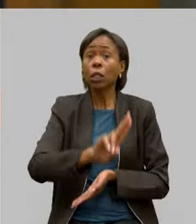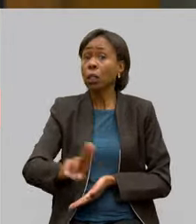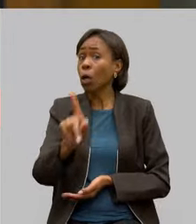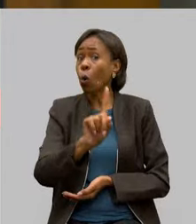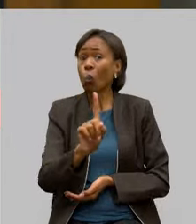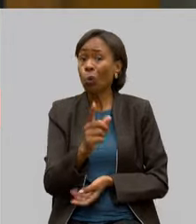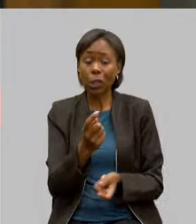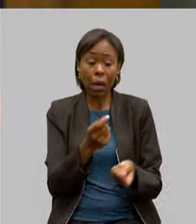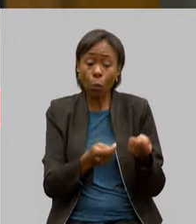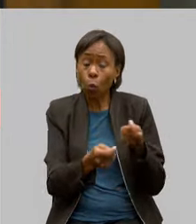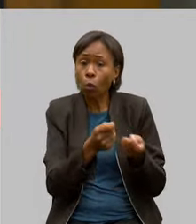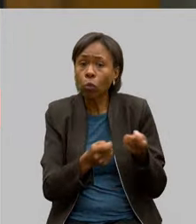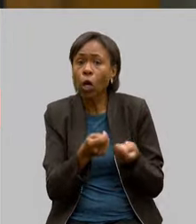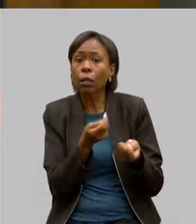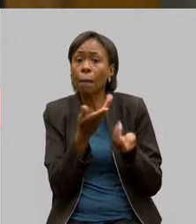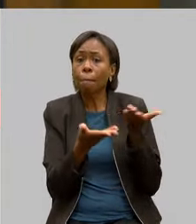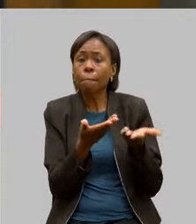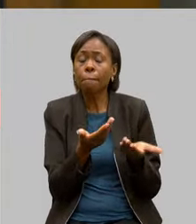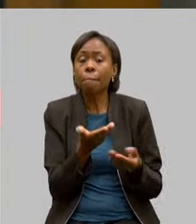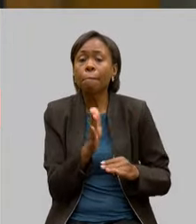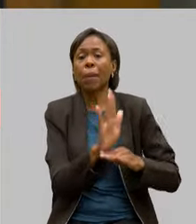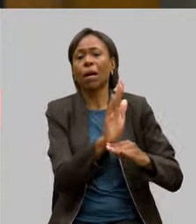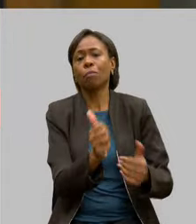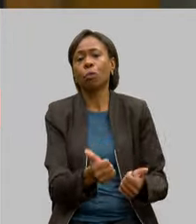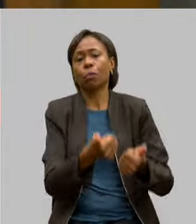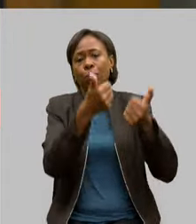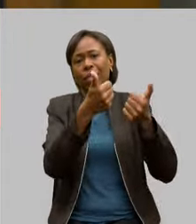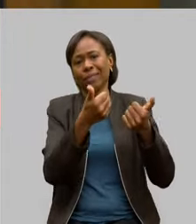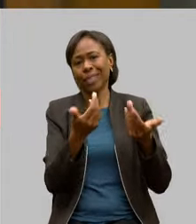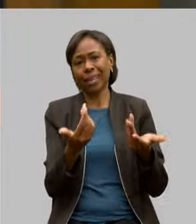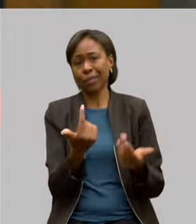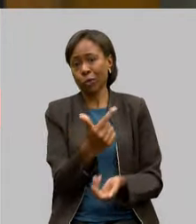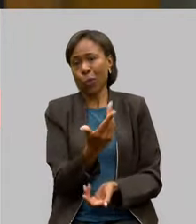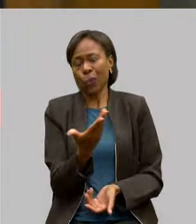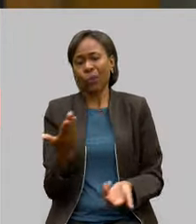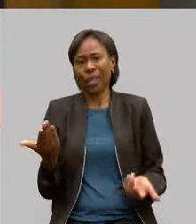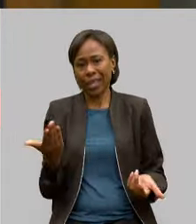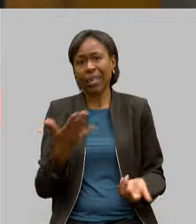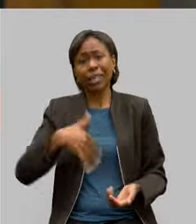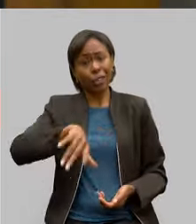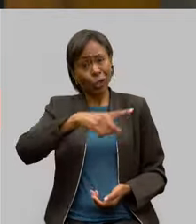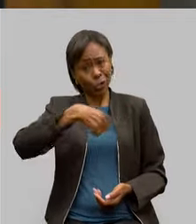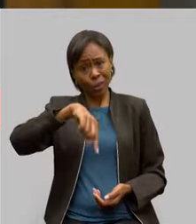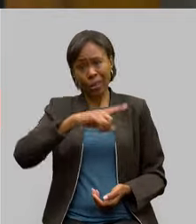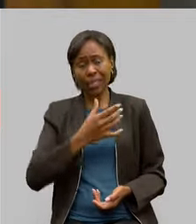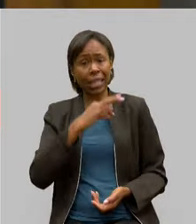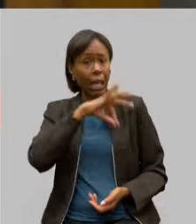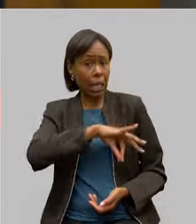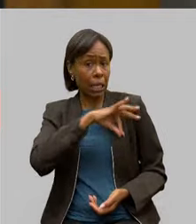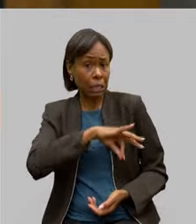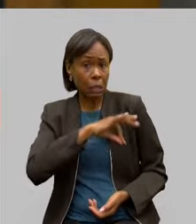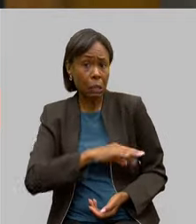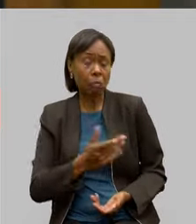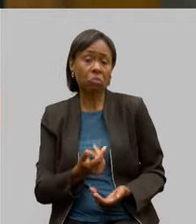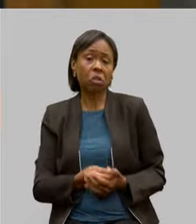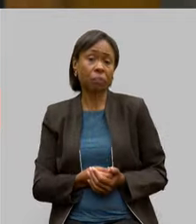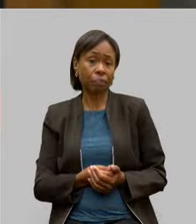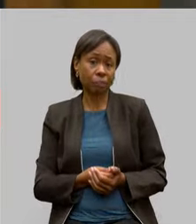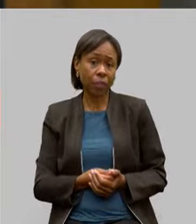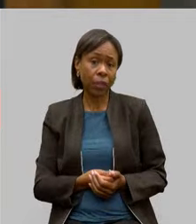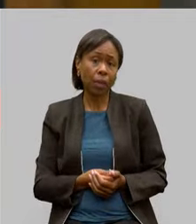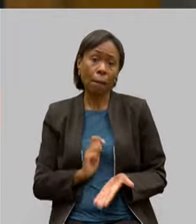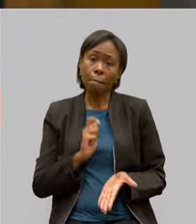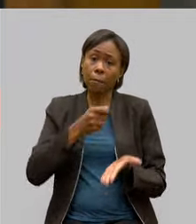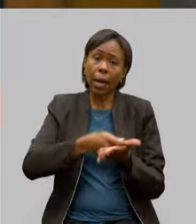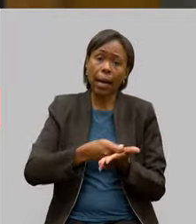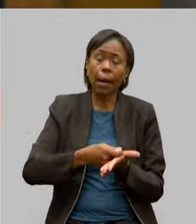falando para melhorar a a a o nossa a nossa renda Econômica né a a o pagamento